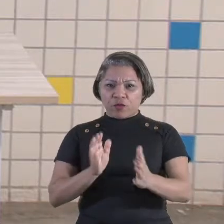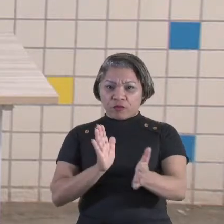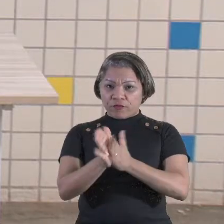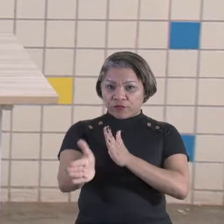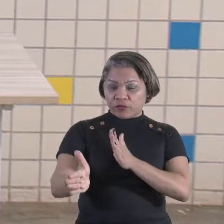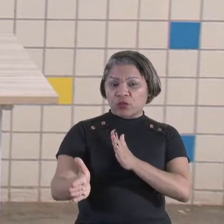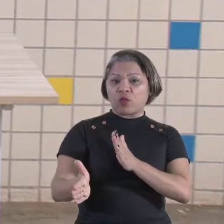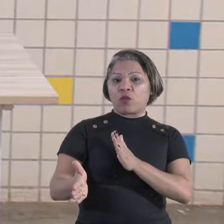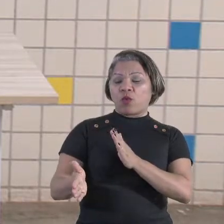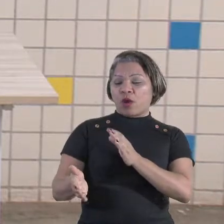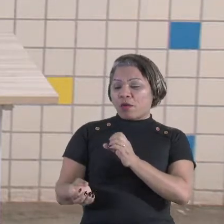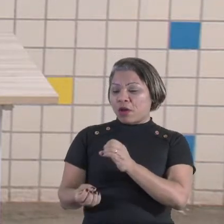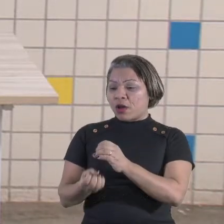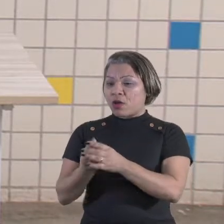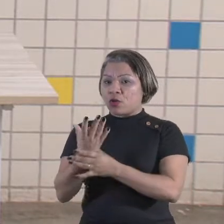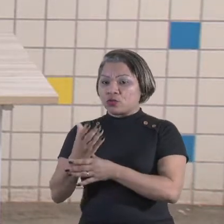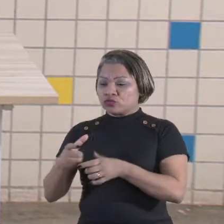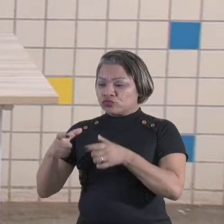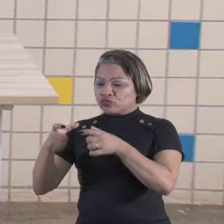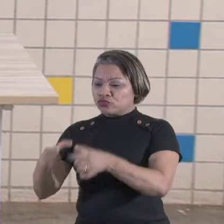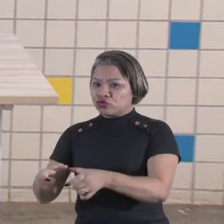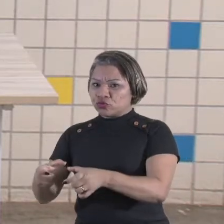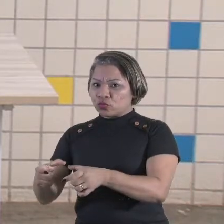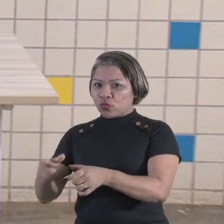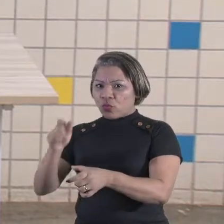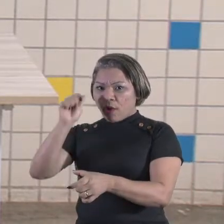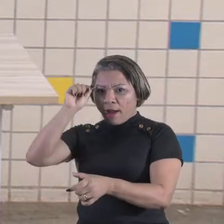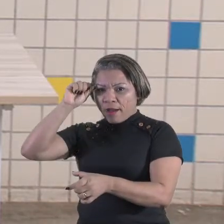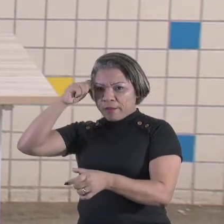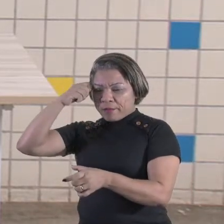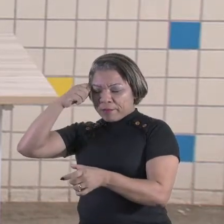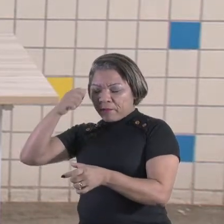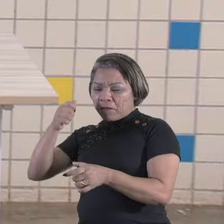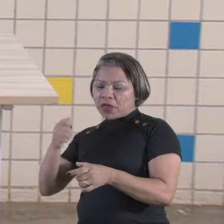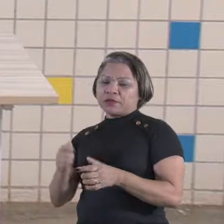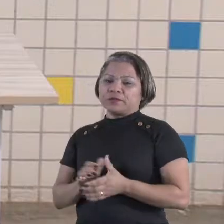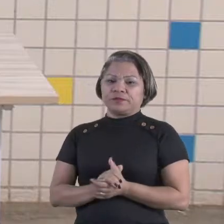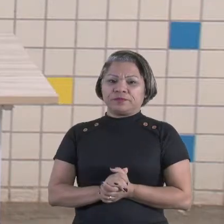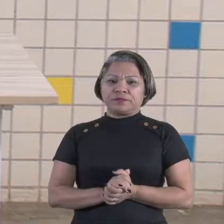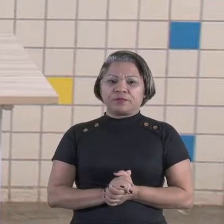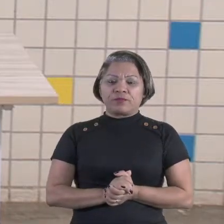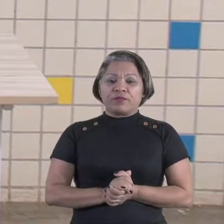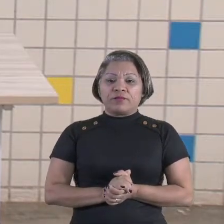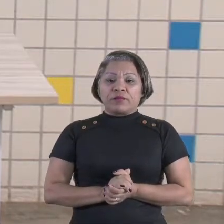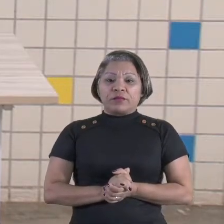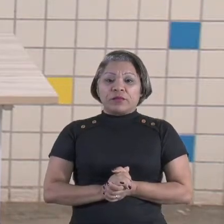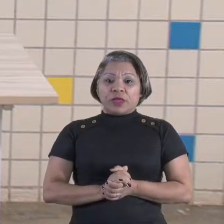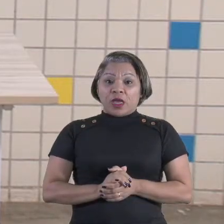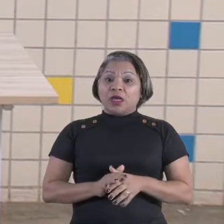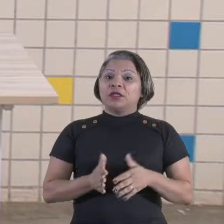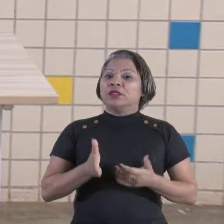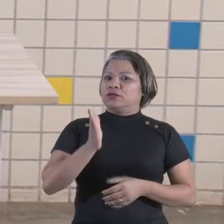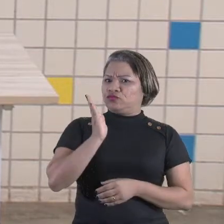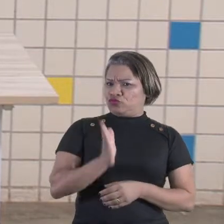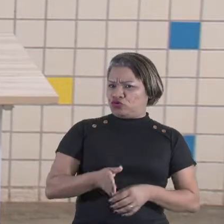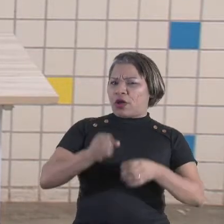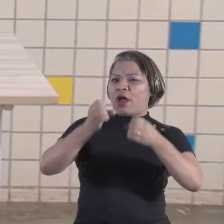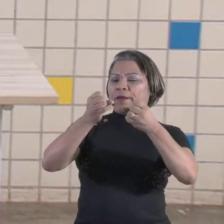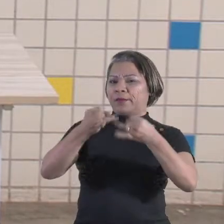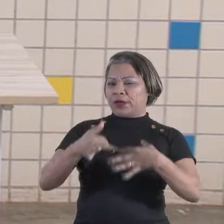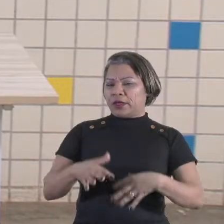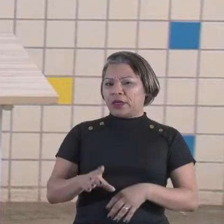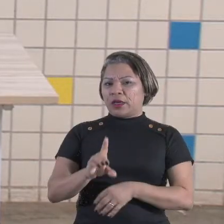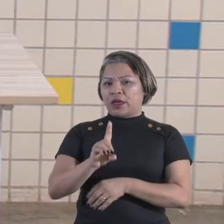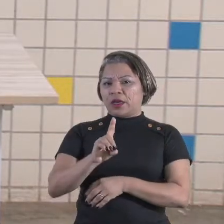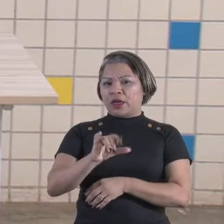quilombos. Em nossa última aula, nós falamos sobre a diáspora africana, que foi a